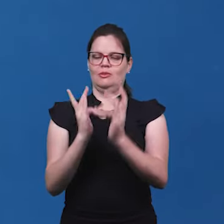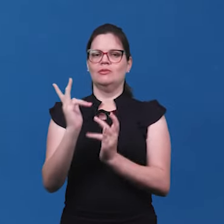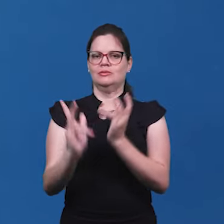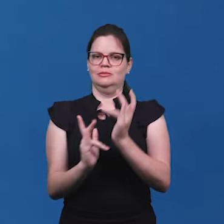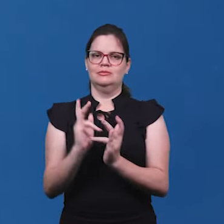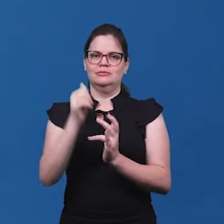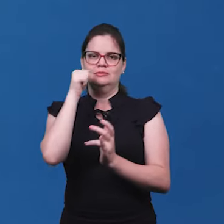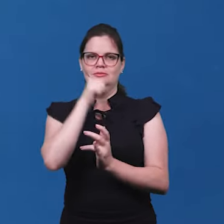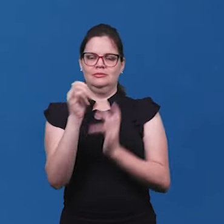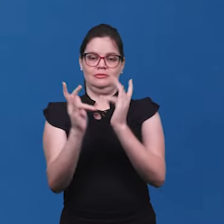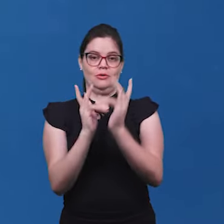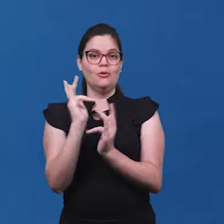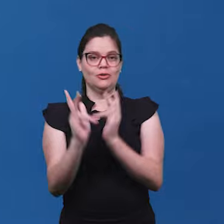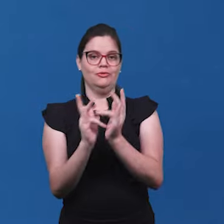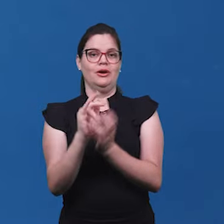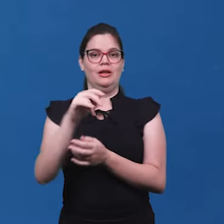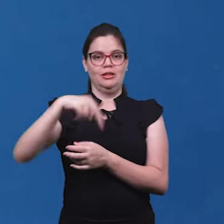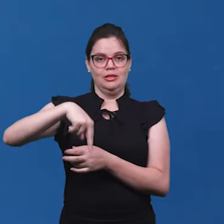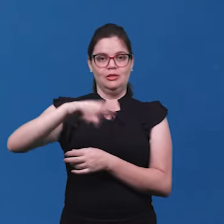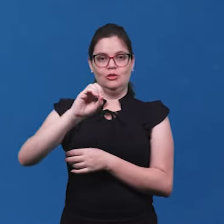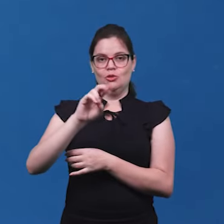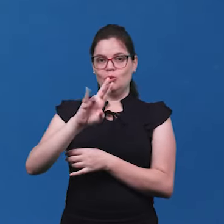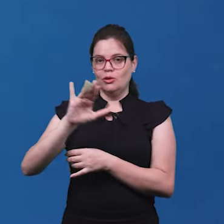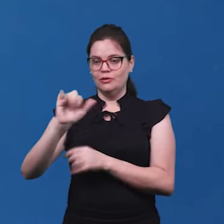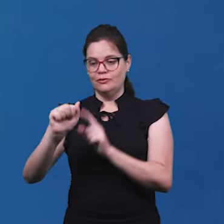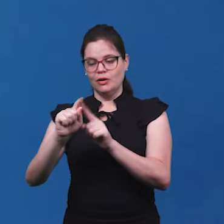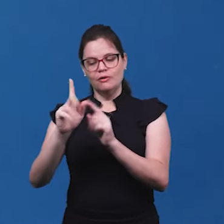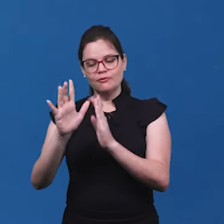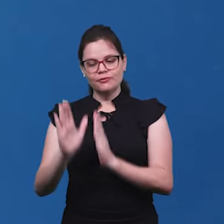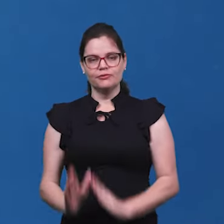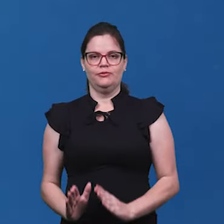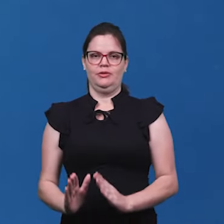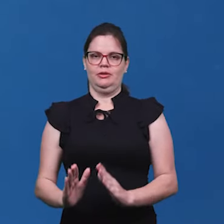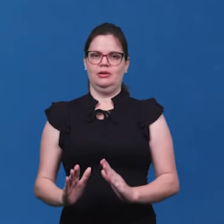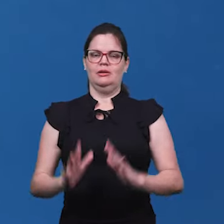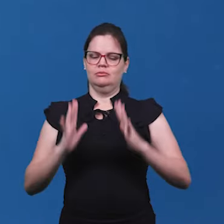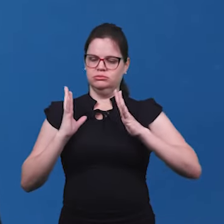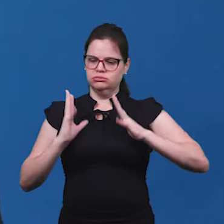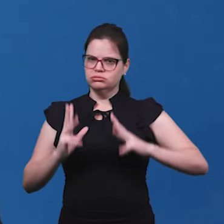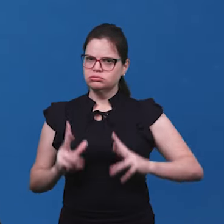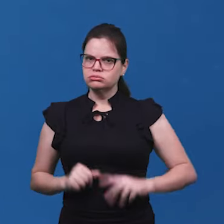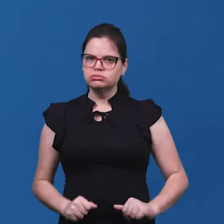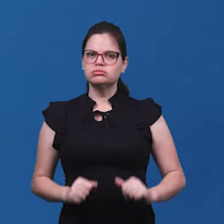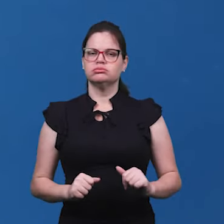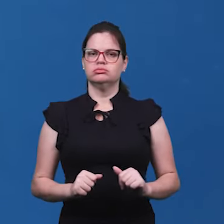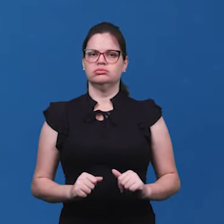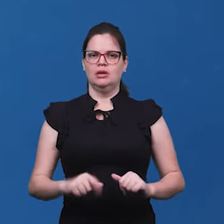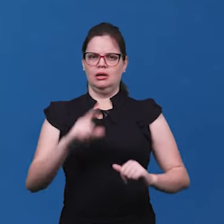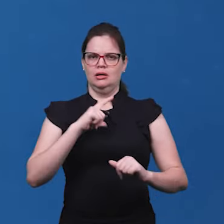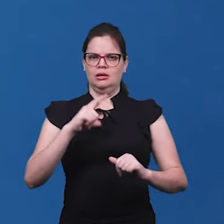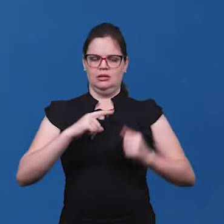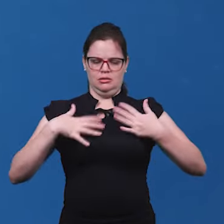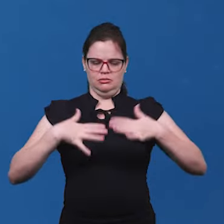noiva, né? A noiva fiel, imaculada, né? Aquela que vestiu de linho fino, puro e resplandecente.